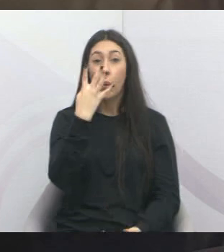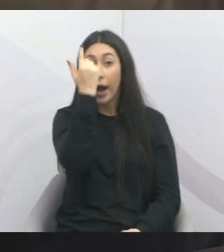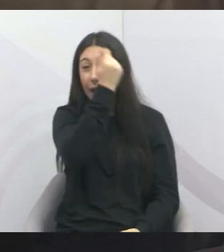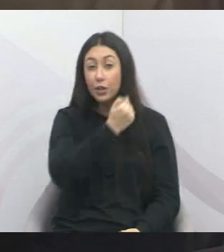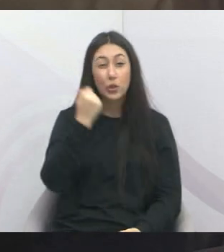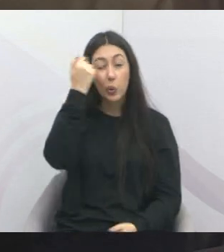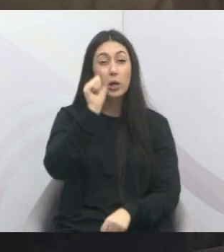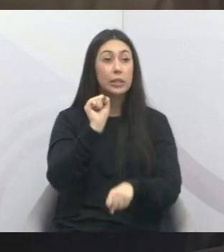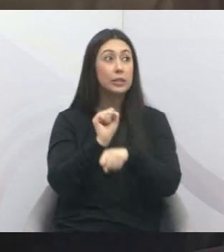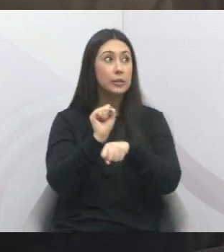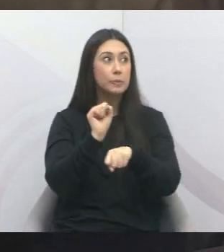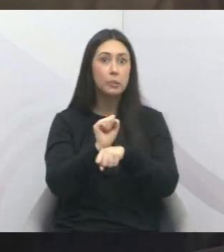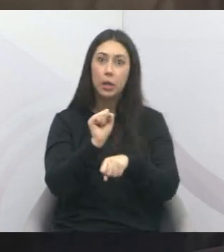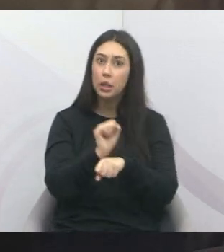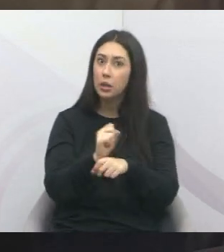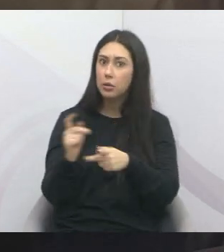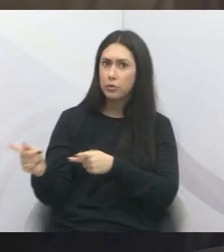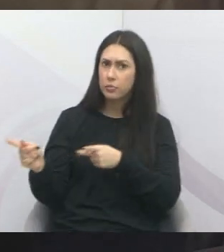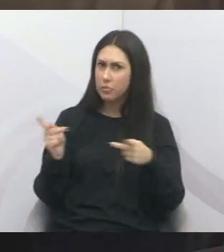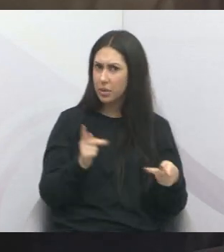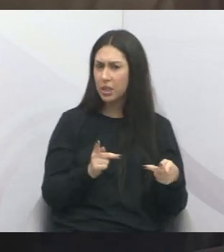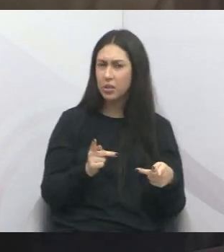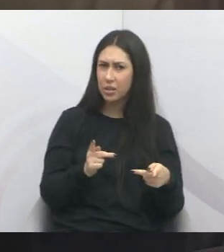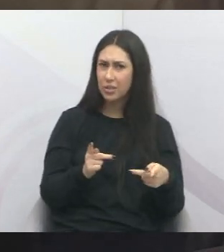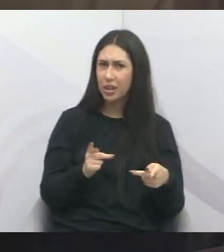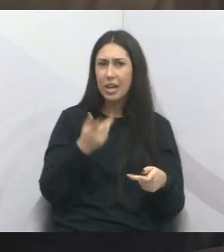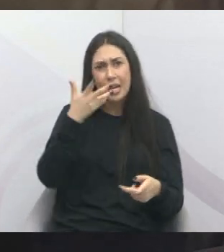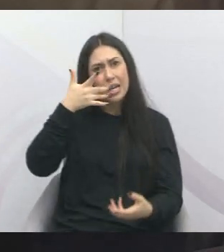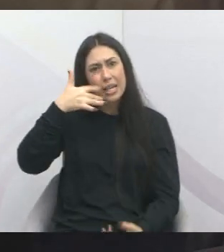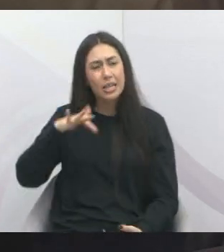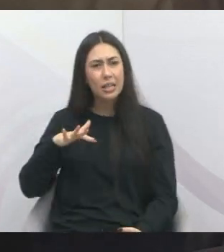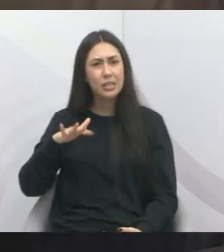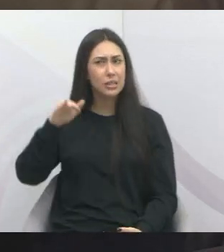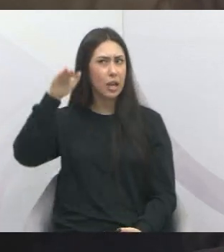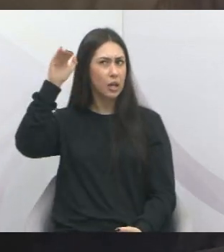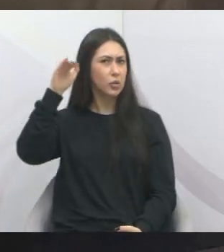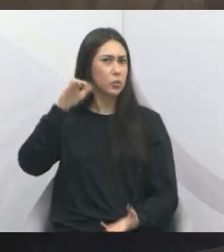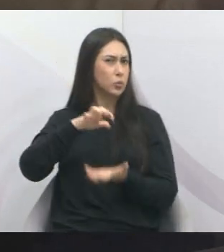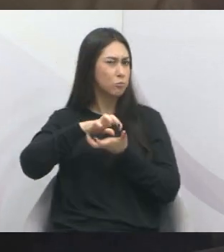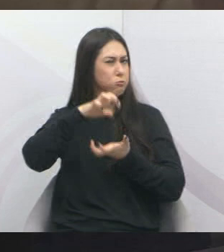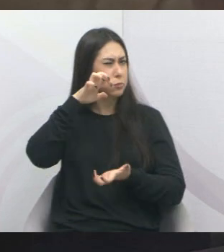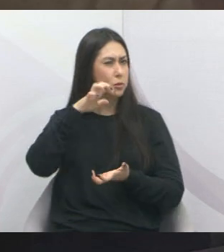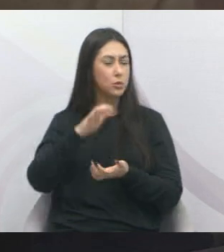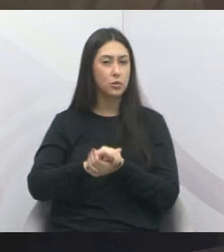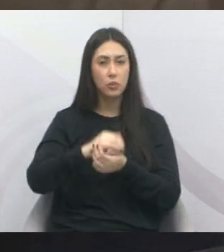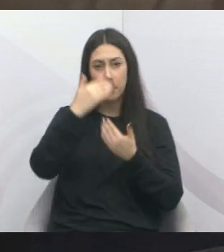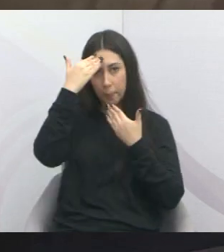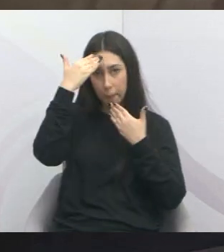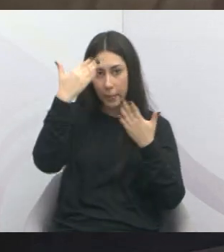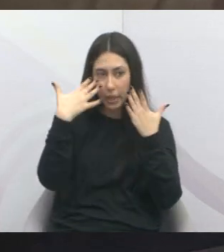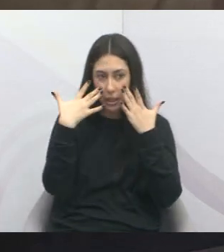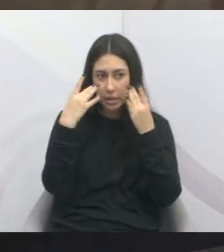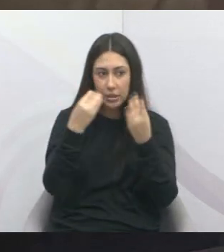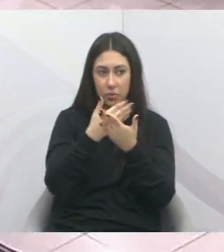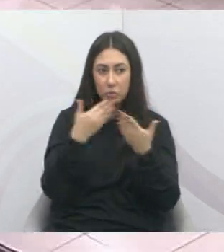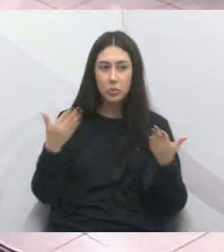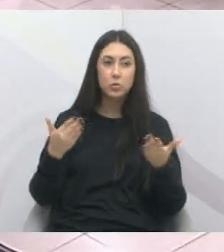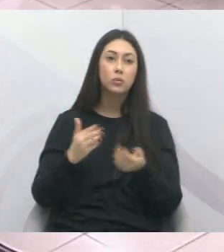espera de um atendimento de criança, adulto, senhor e senhora nessa cidade. Muito obrigado, a atenção de todos.